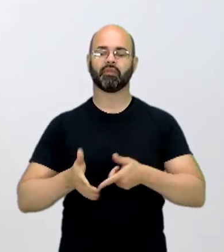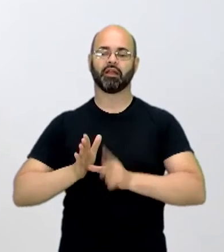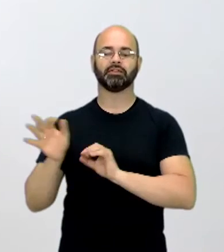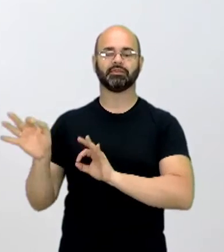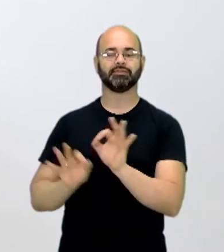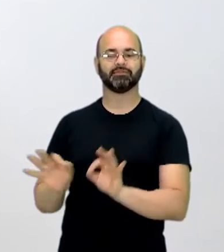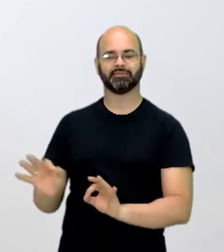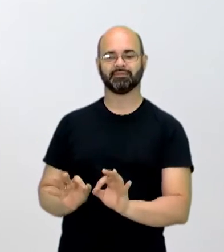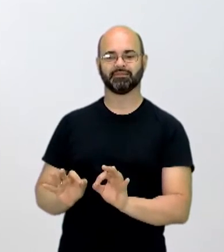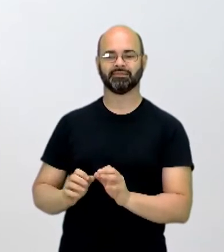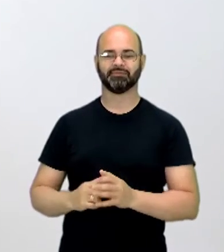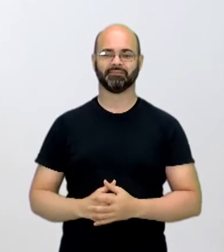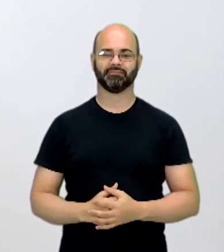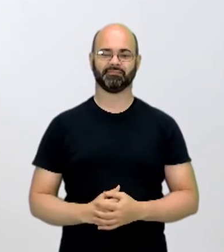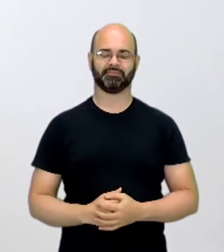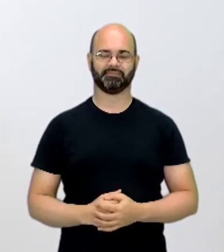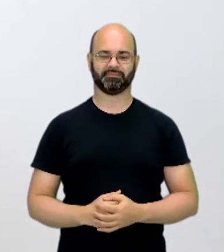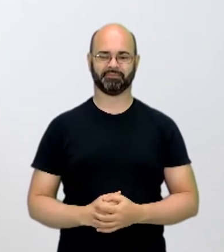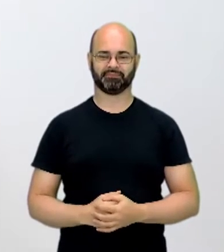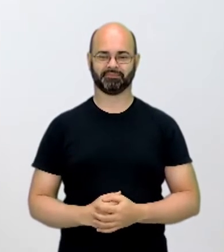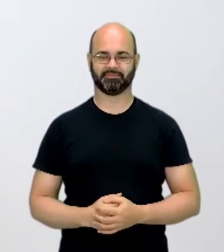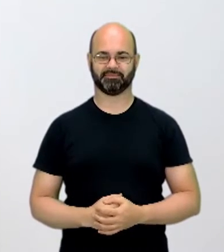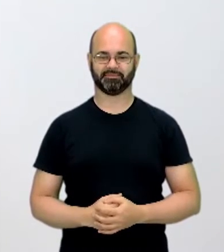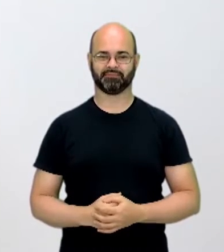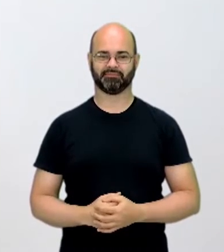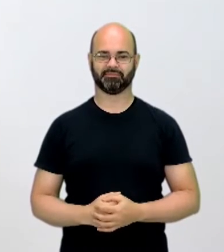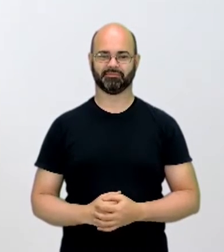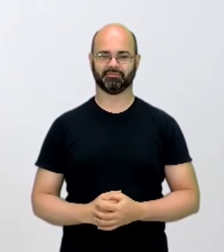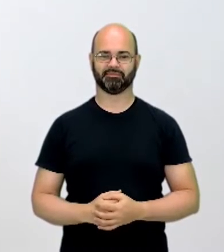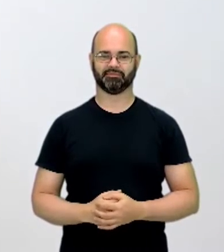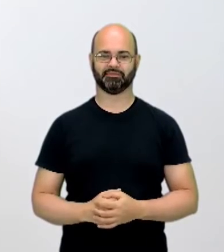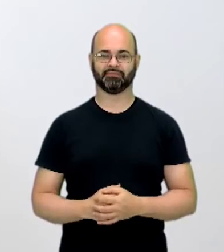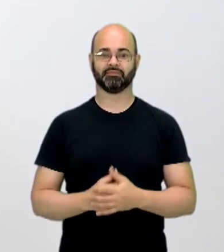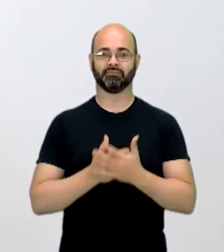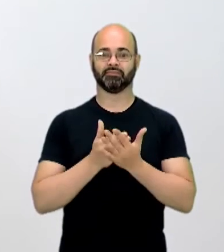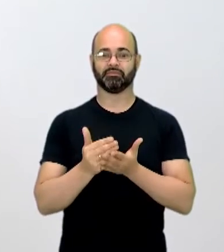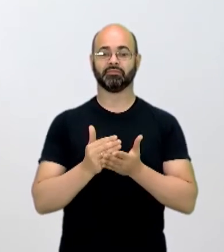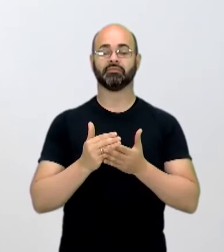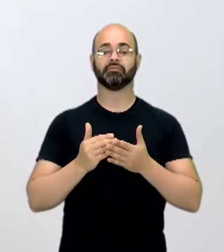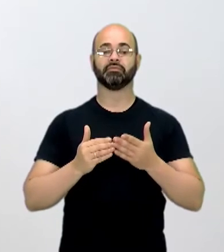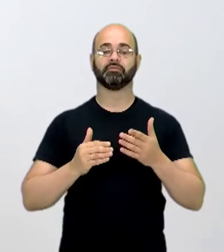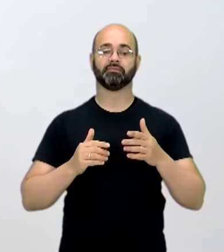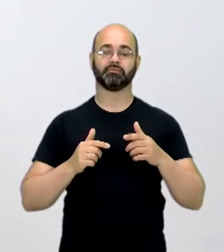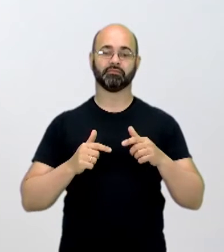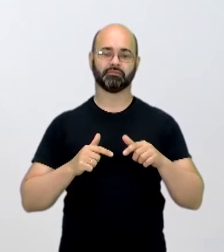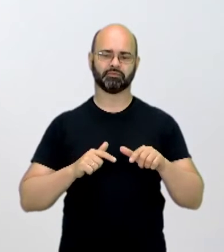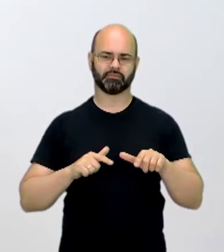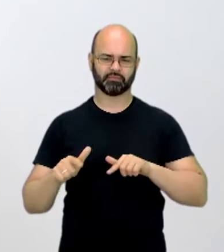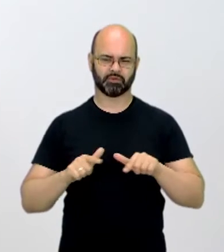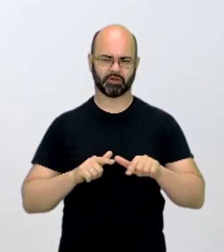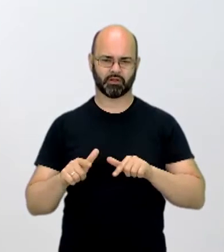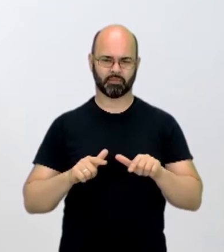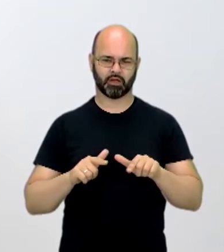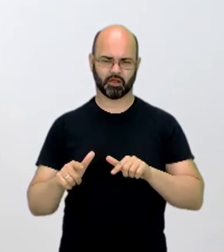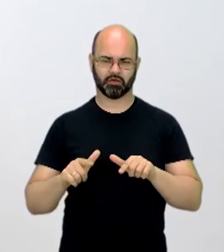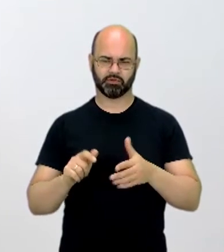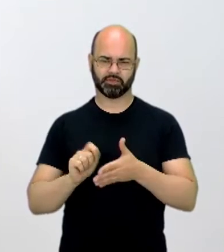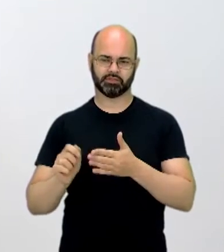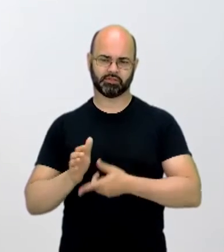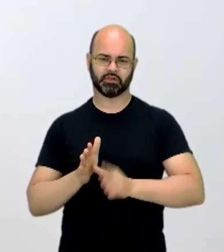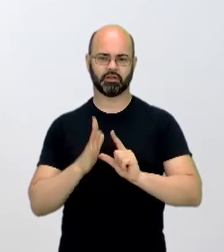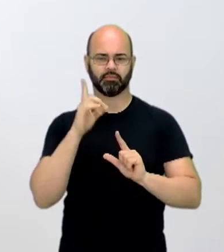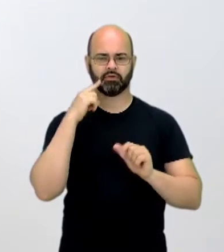planejar um artigo de opinião. A gente vai começar com o trabalho antes da escrita, mas primeiro fazendo aí